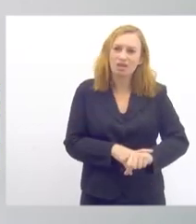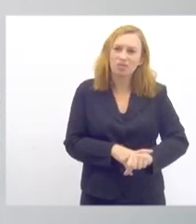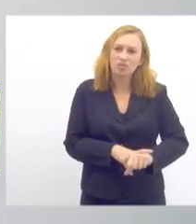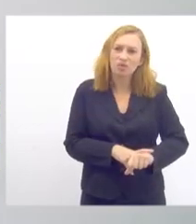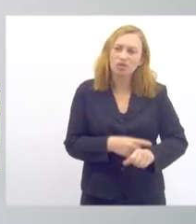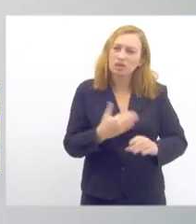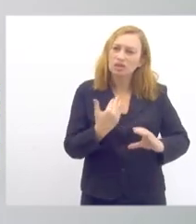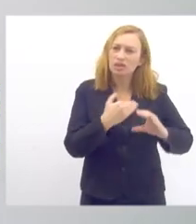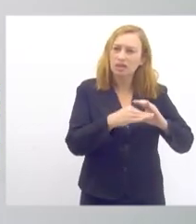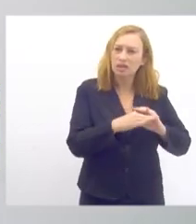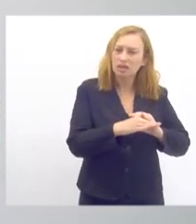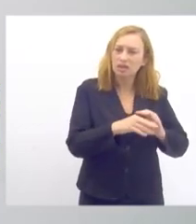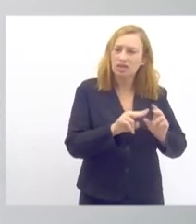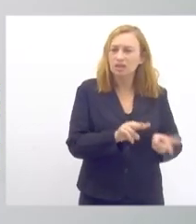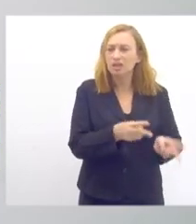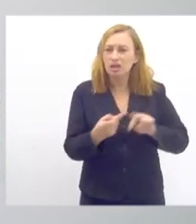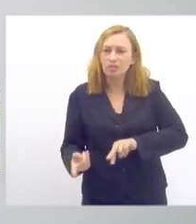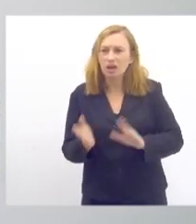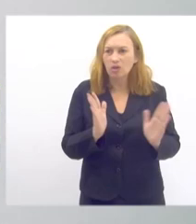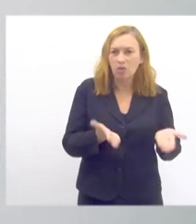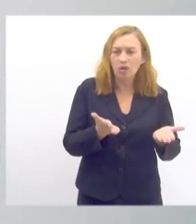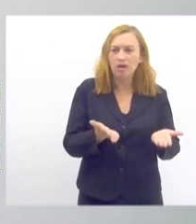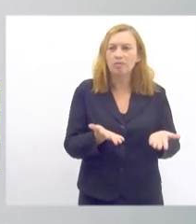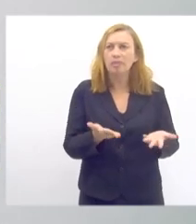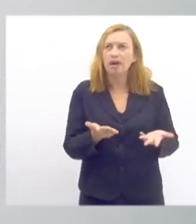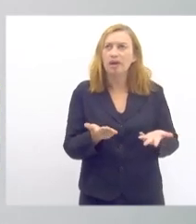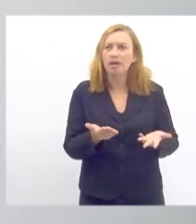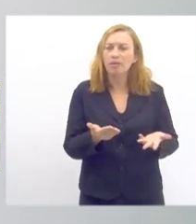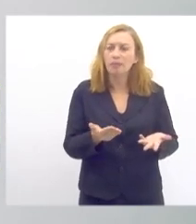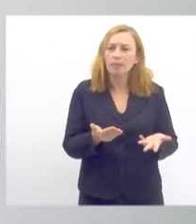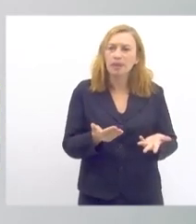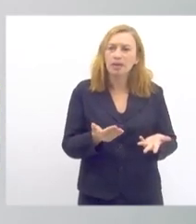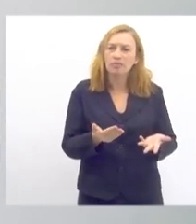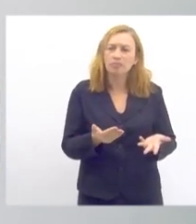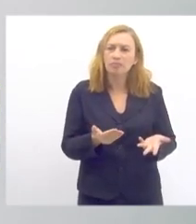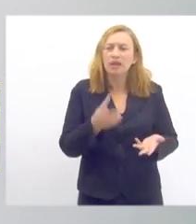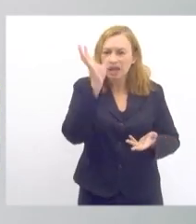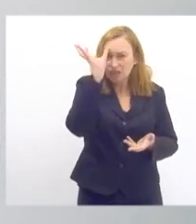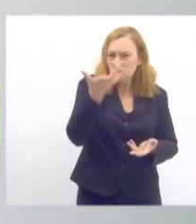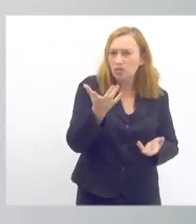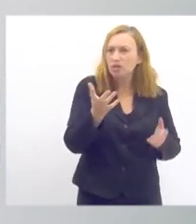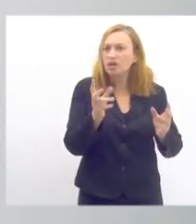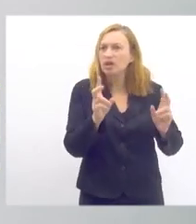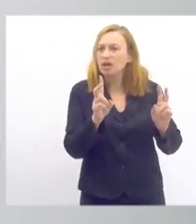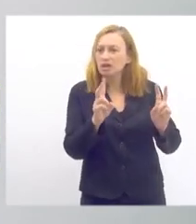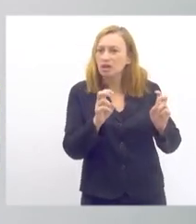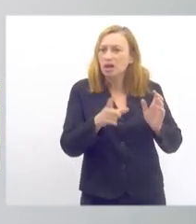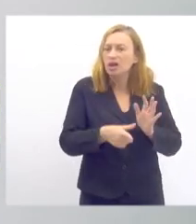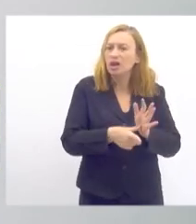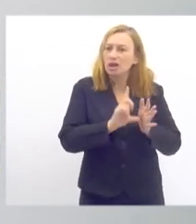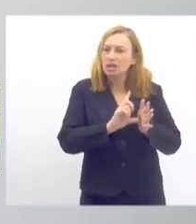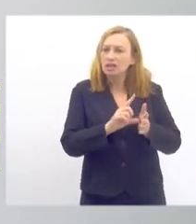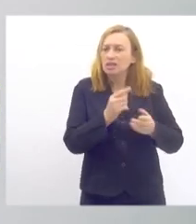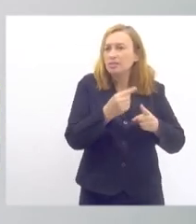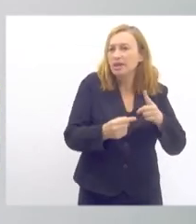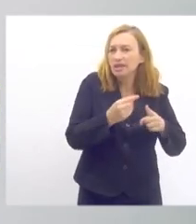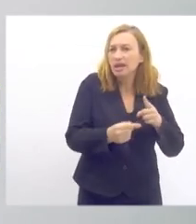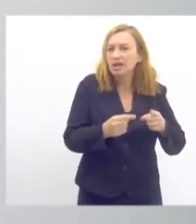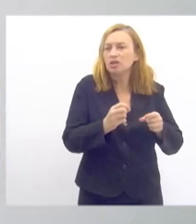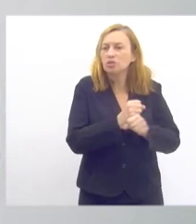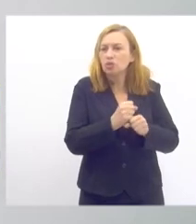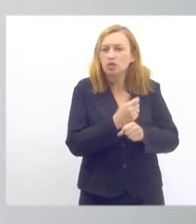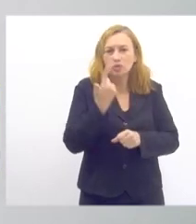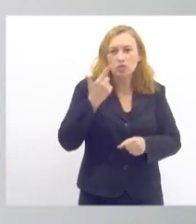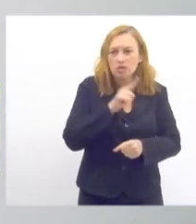ter encaminhamentos, como que estamos tirando aqui agora, para tentar ainda resolver essa situação antes da metade do ano, e aí